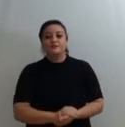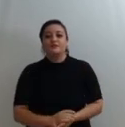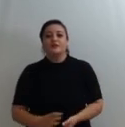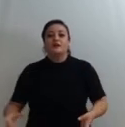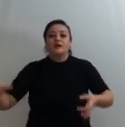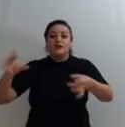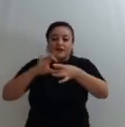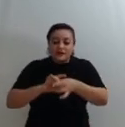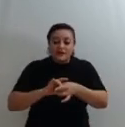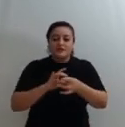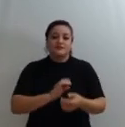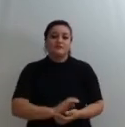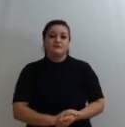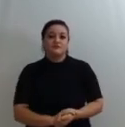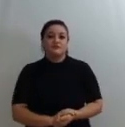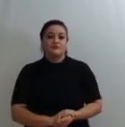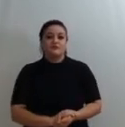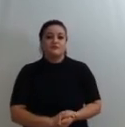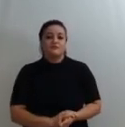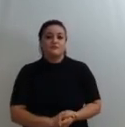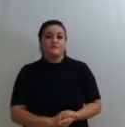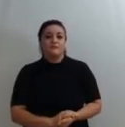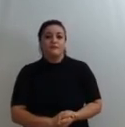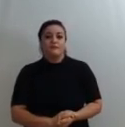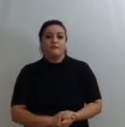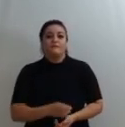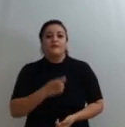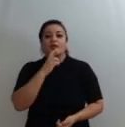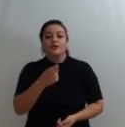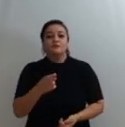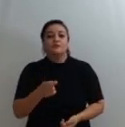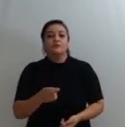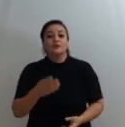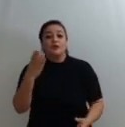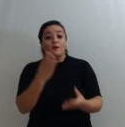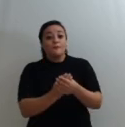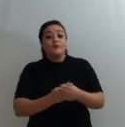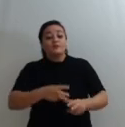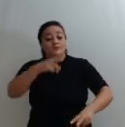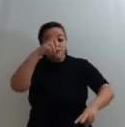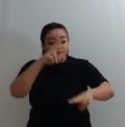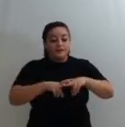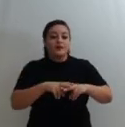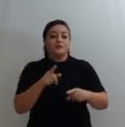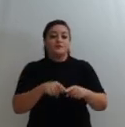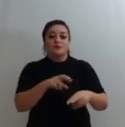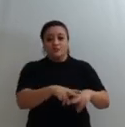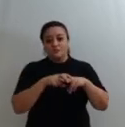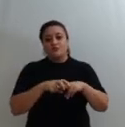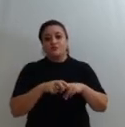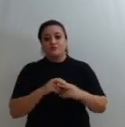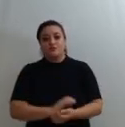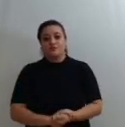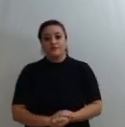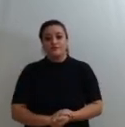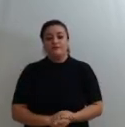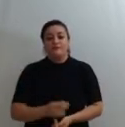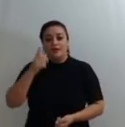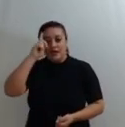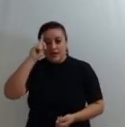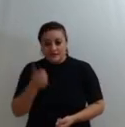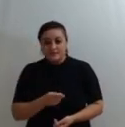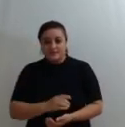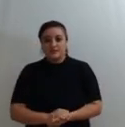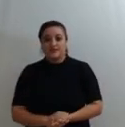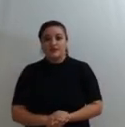dele, e respondeu ao processo preso. Por isso, embora realmente a sentença não seja